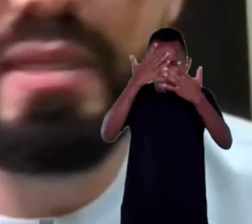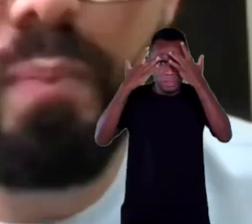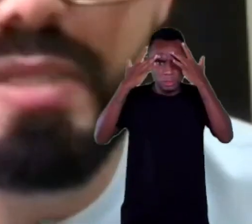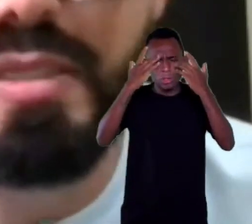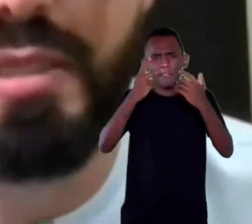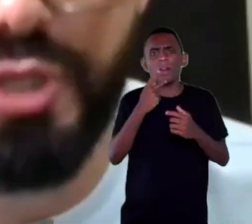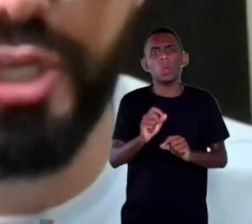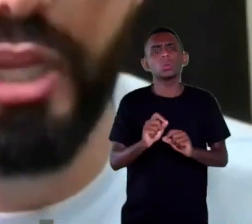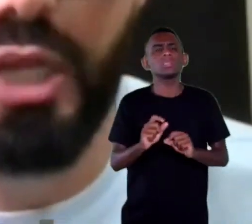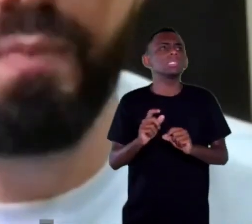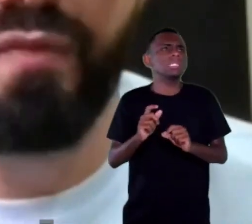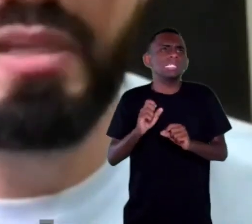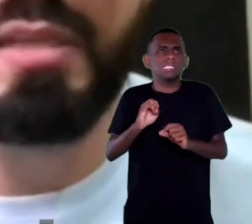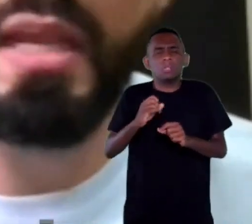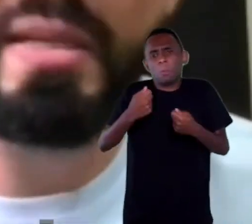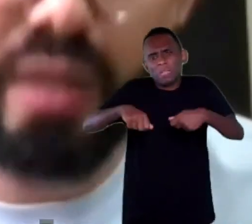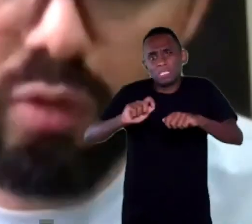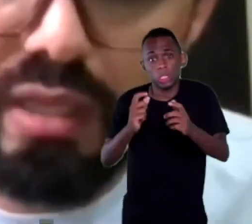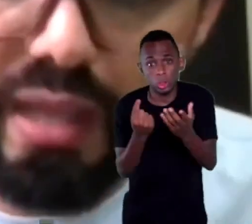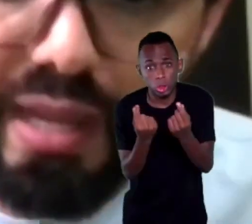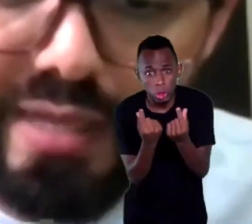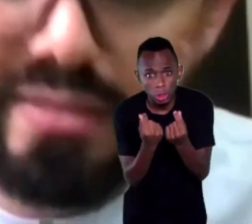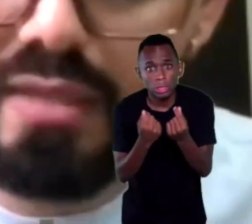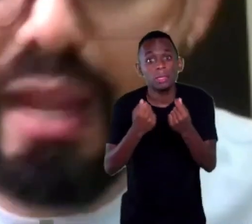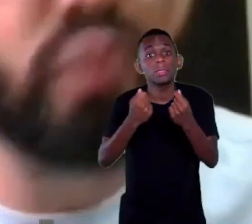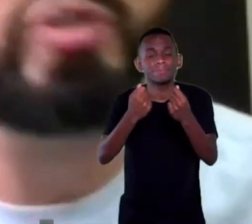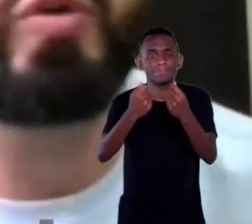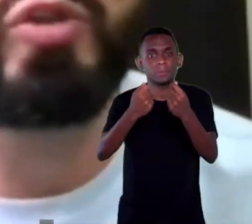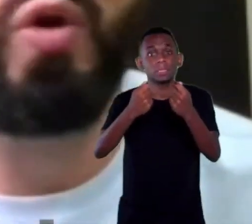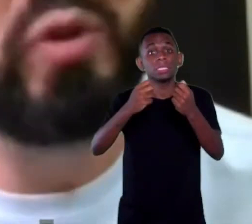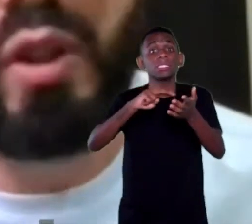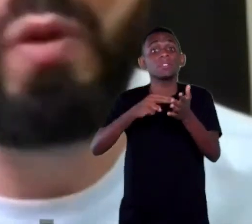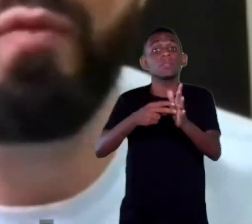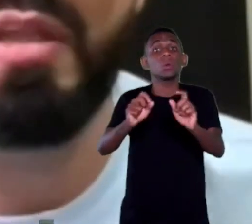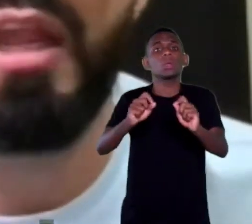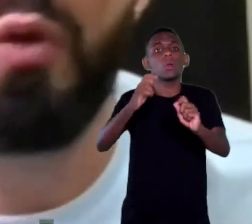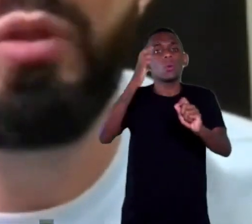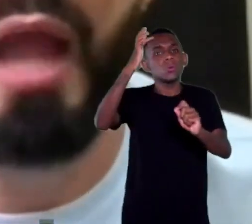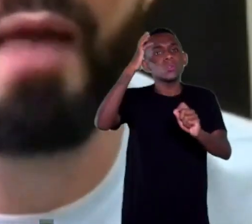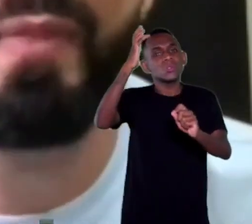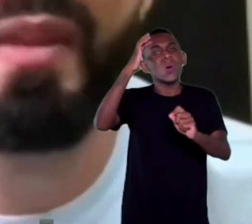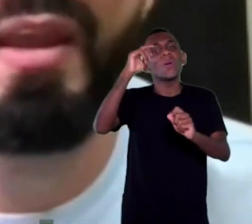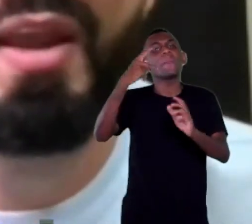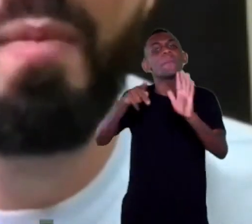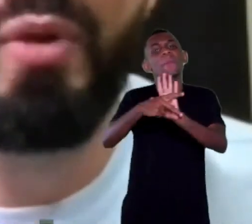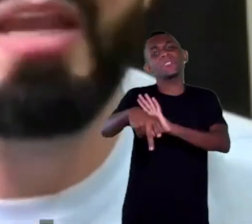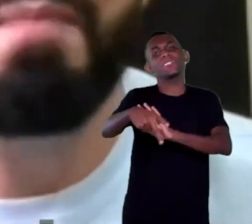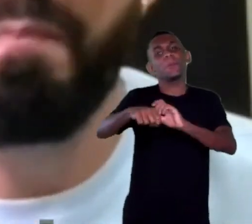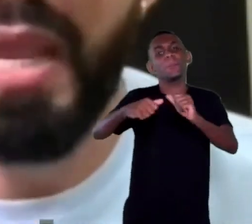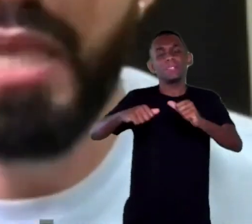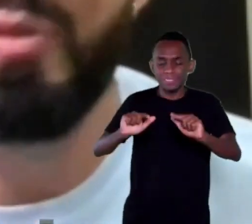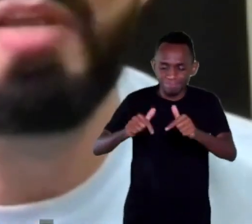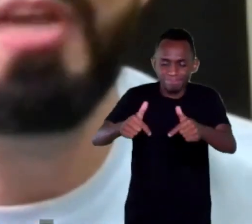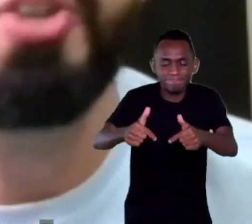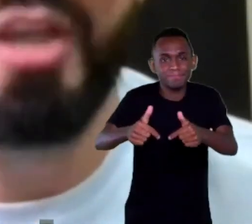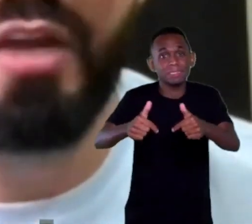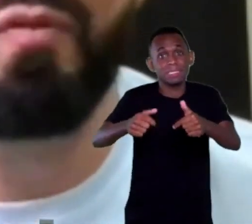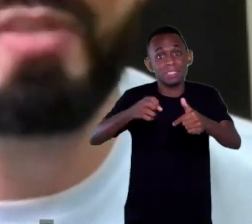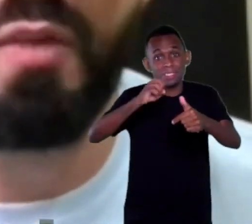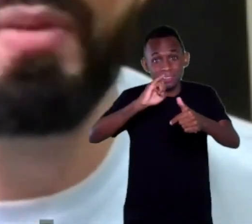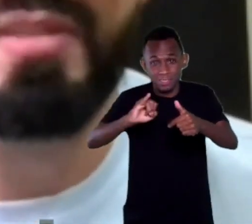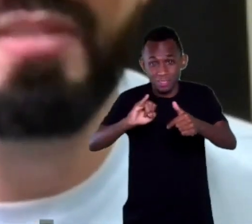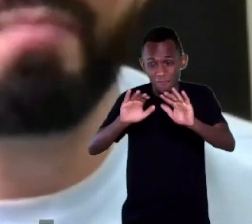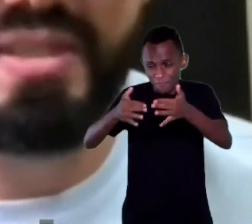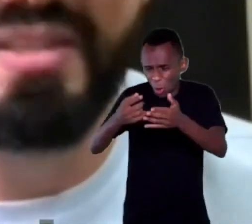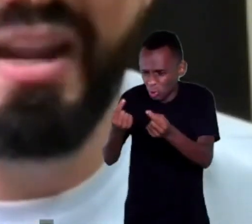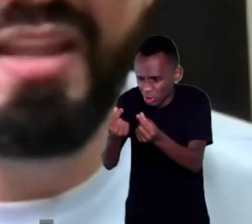você não precisa de dinheiro para fazer isso, é sinal que esse é o seu sonho e é o que você tem que lutar. Porque que mesmo sem dinheiro